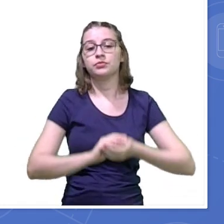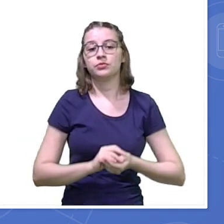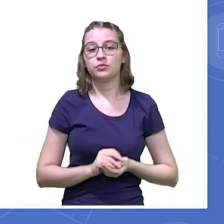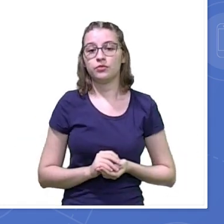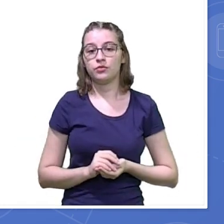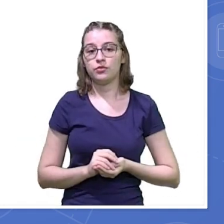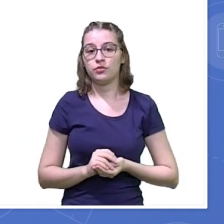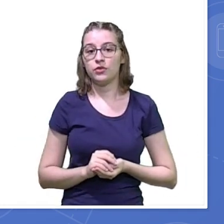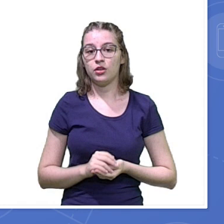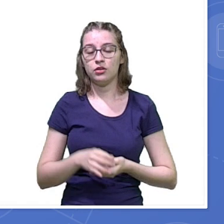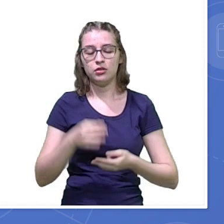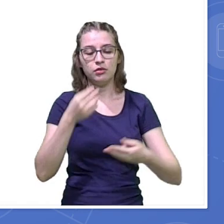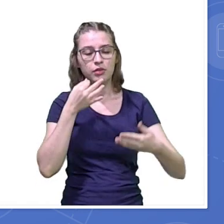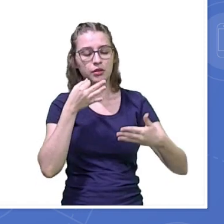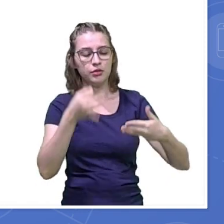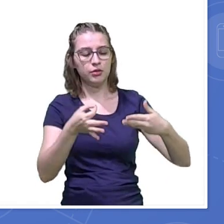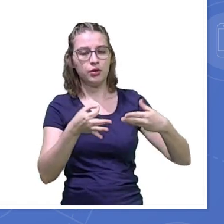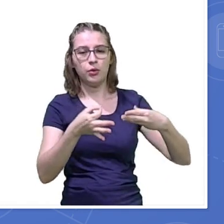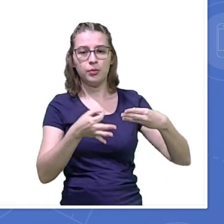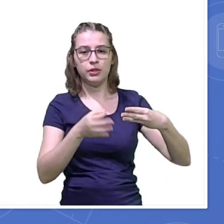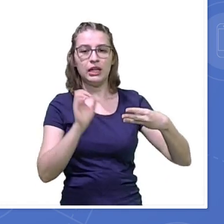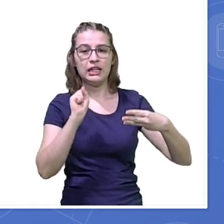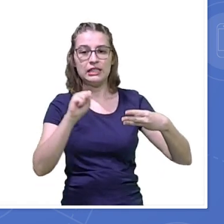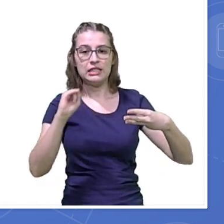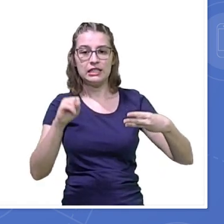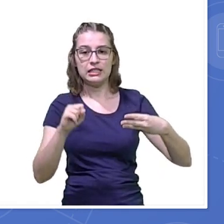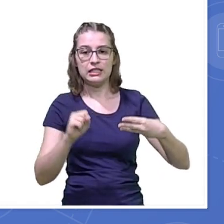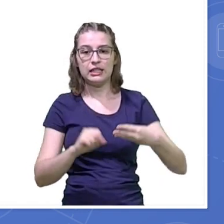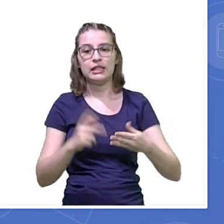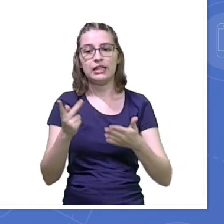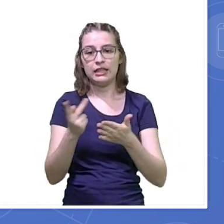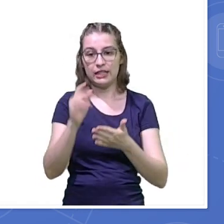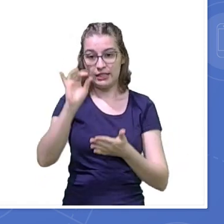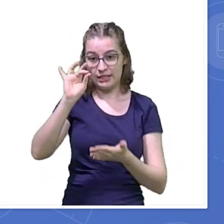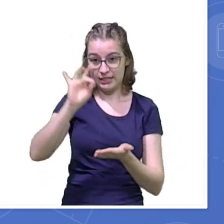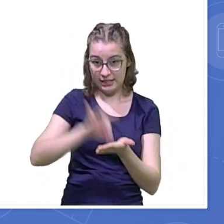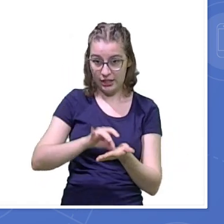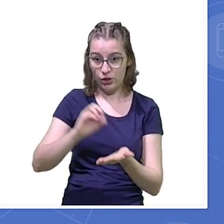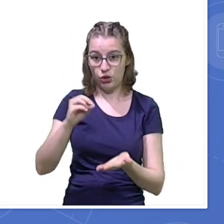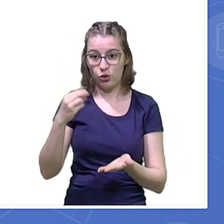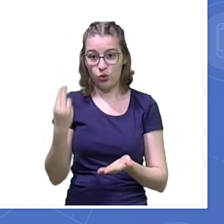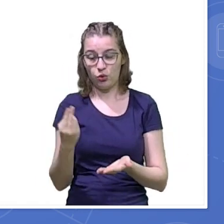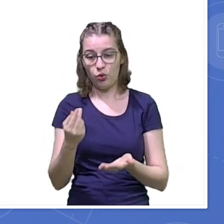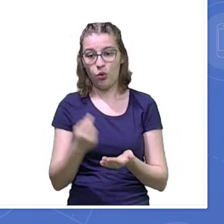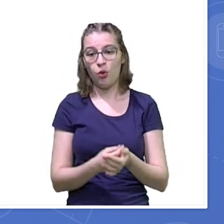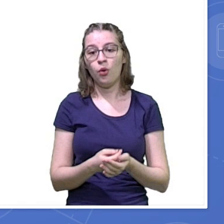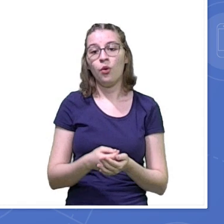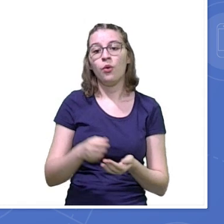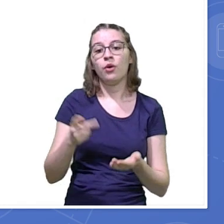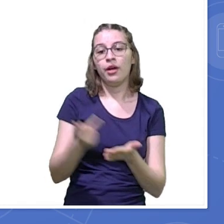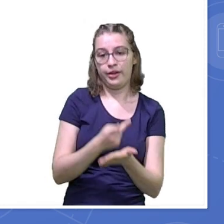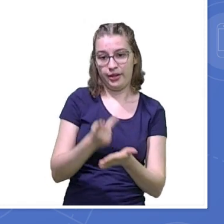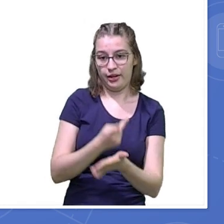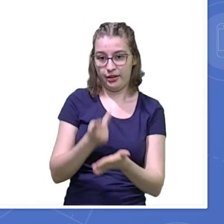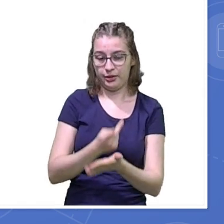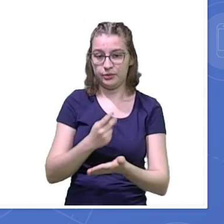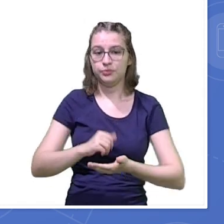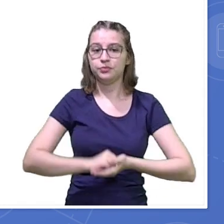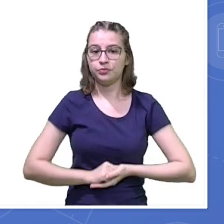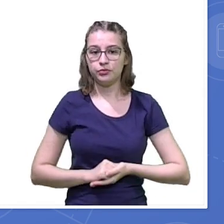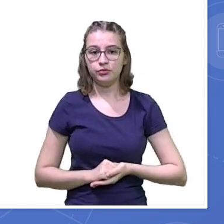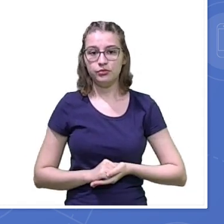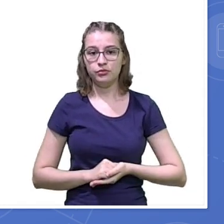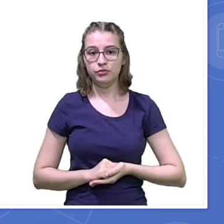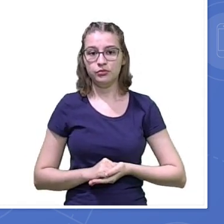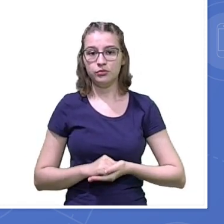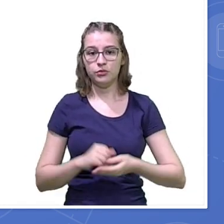julgar cada uma delas como verdadeira ou falsa. Primeira frase. Teve abrangência principalmente em São Paulo e Rio de Janeiro. Segunda